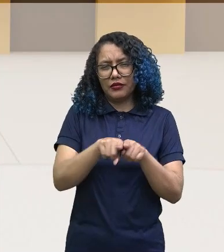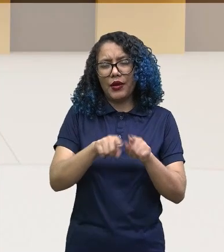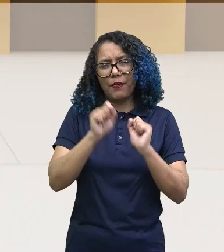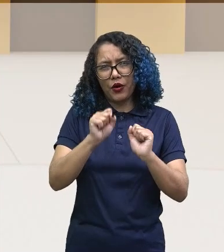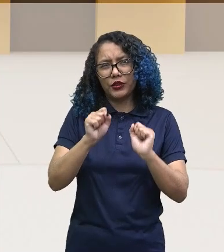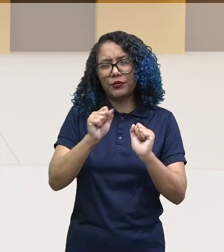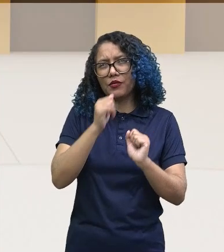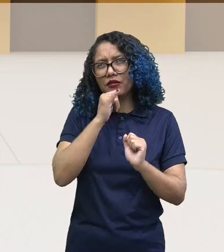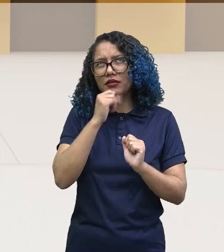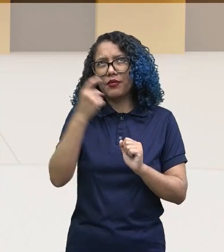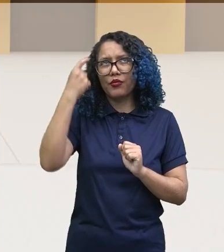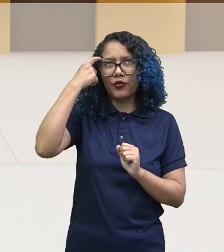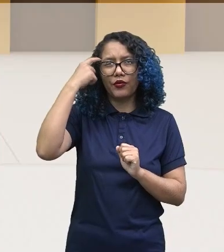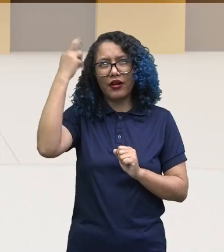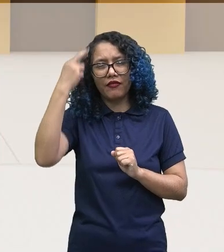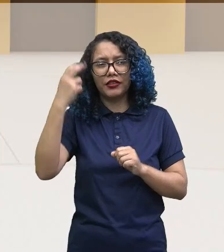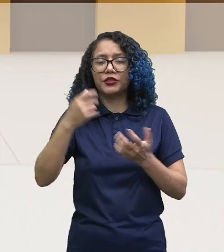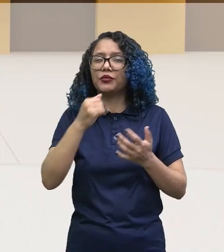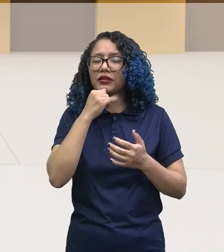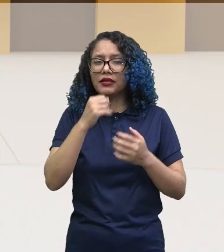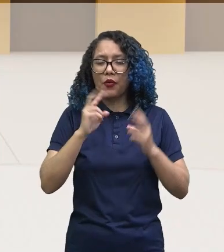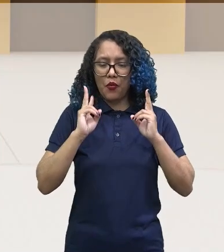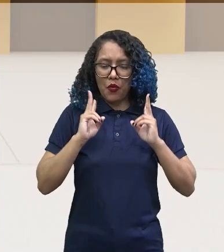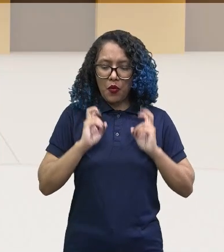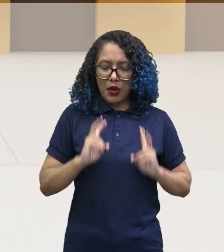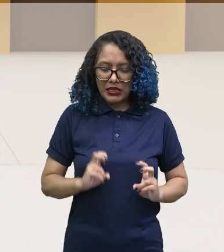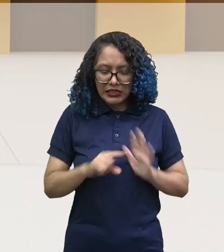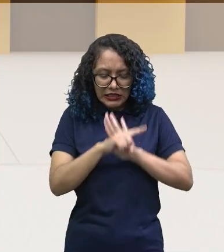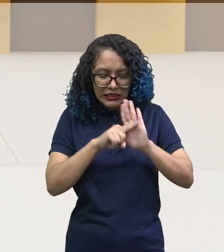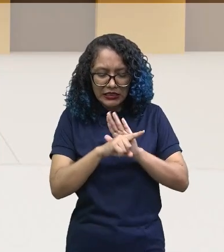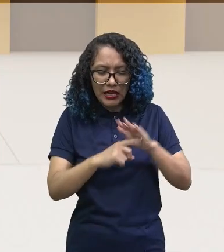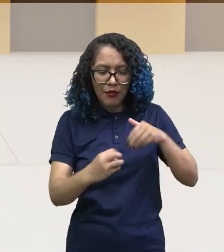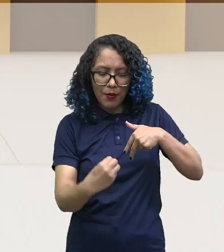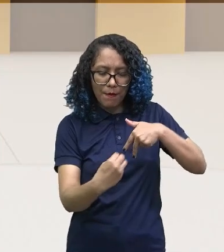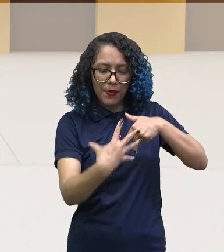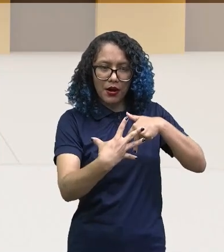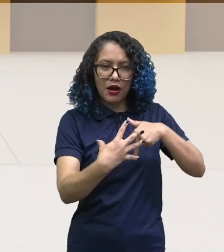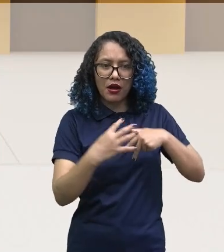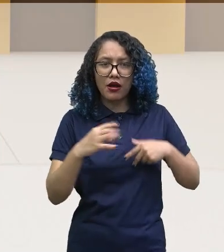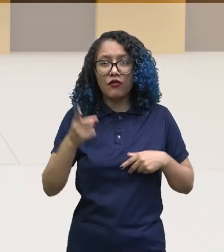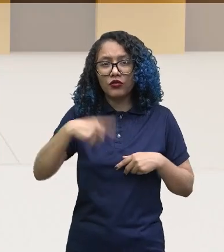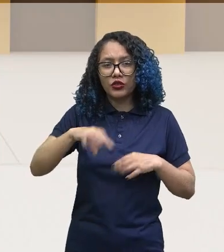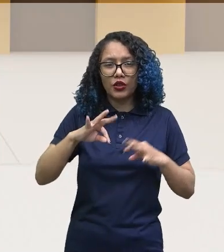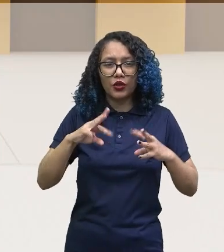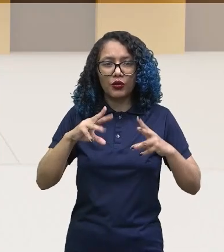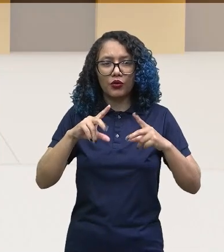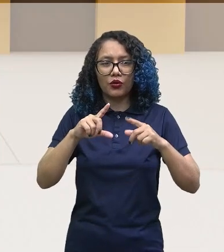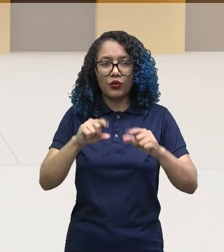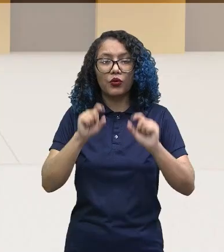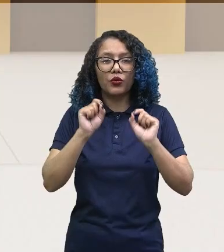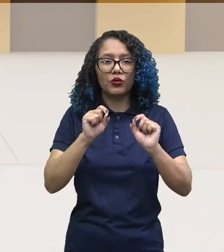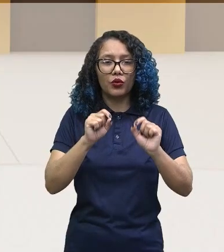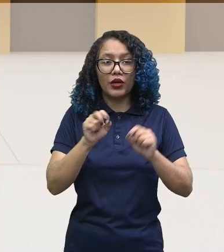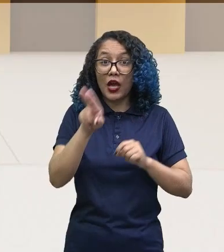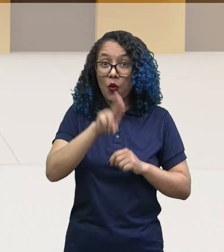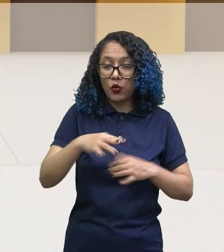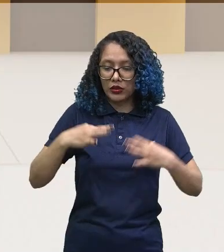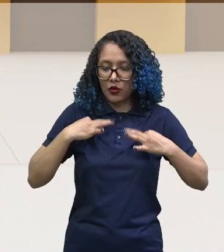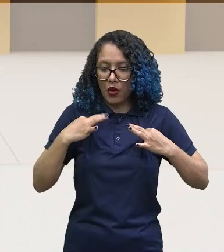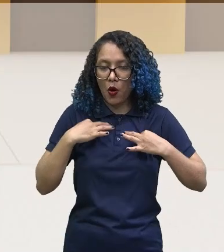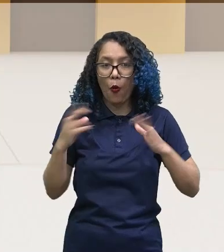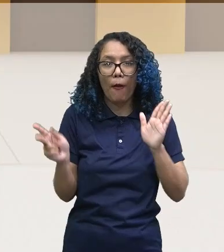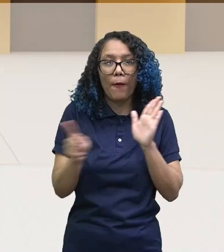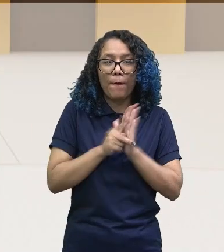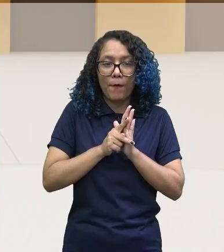questionamento. Quando você vai fazer um exame de raio-x, o que é que você faz? Você vai todo aparamentado, você usa uma roupa, para